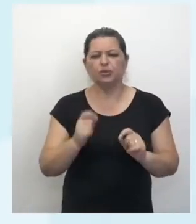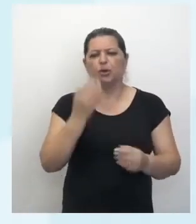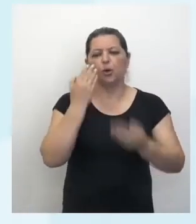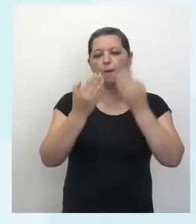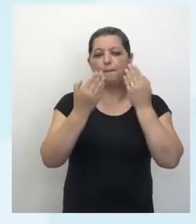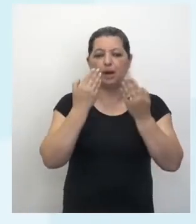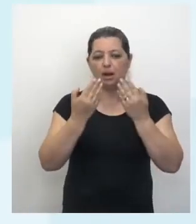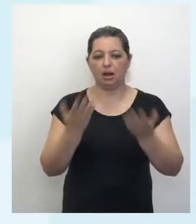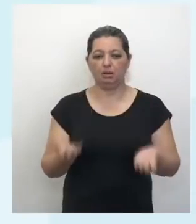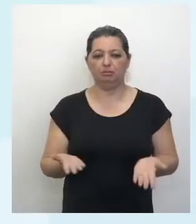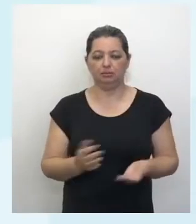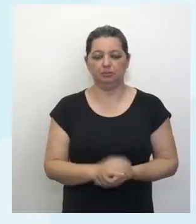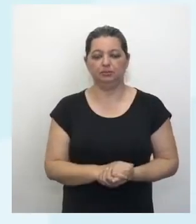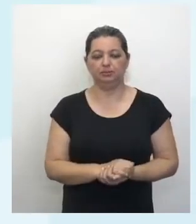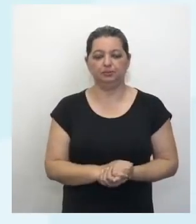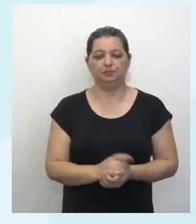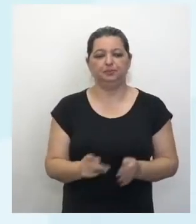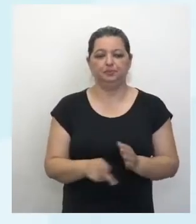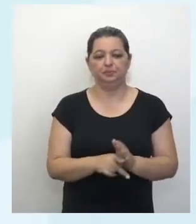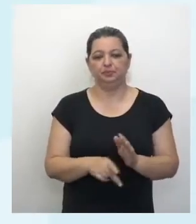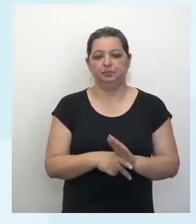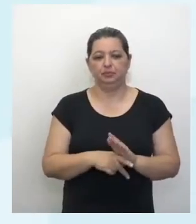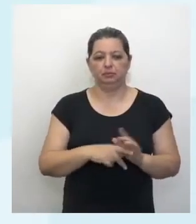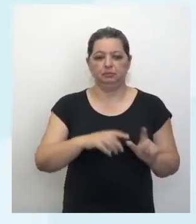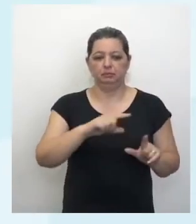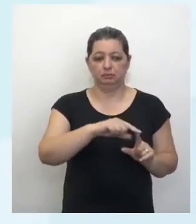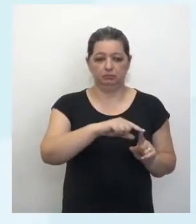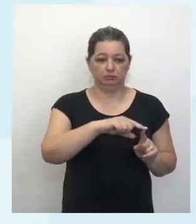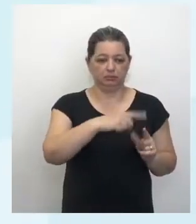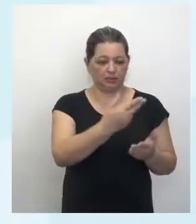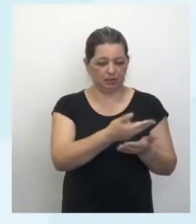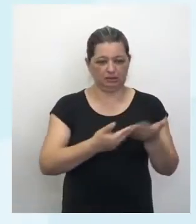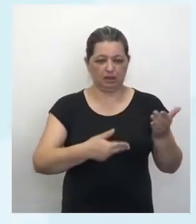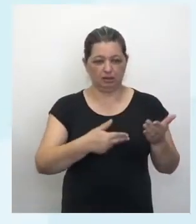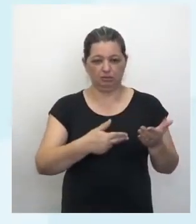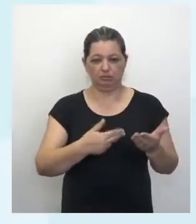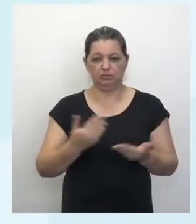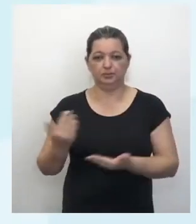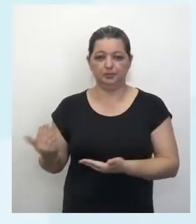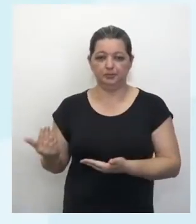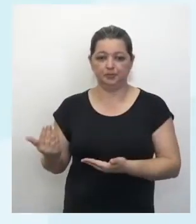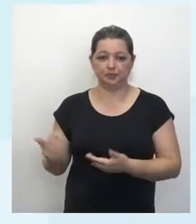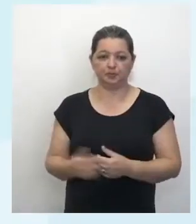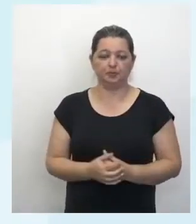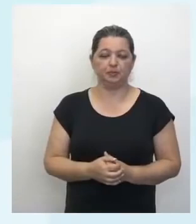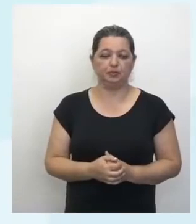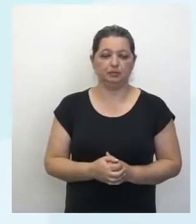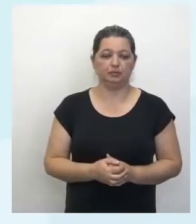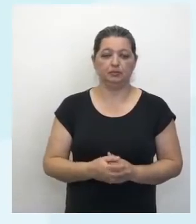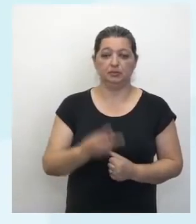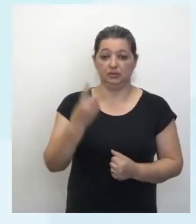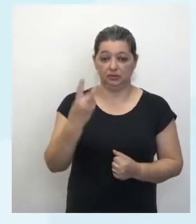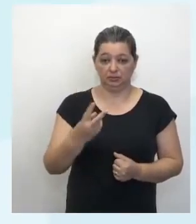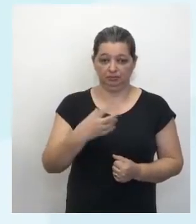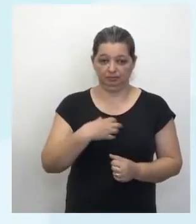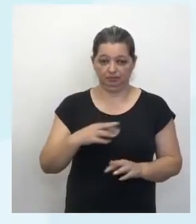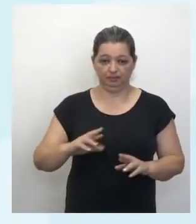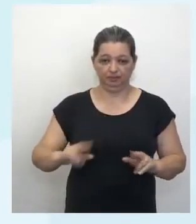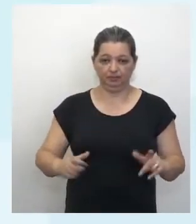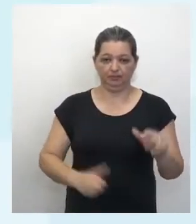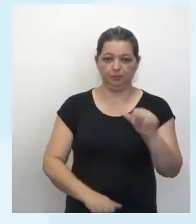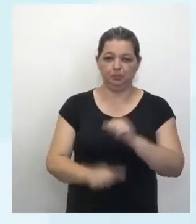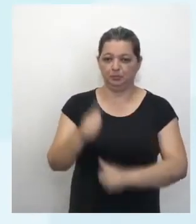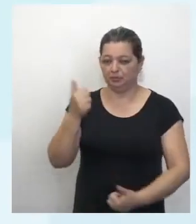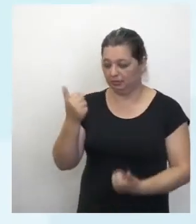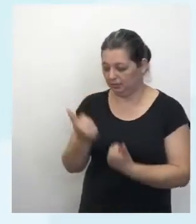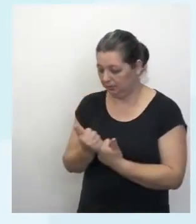elas têm aí em comum, no caso dos polígonos. Polígonos são aquelas figuras que têm 2 dimensões, tá certo? O que são as